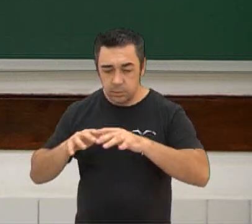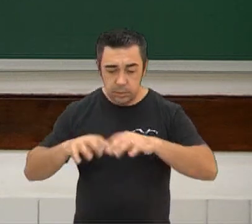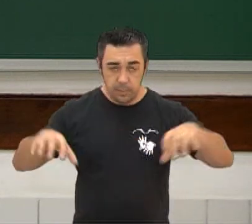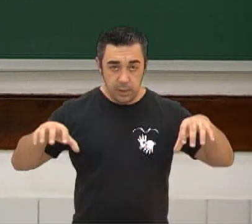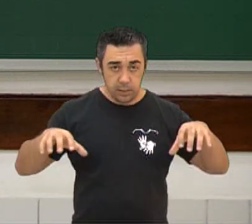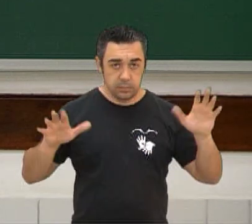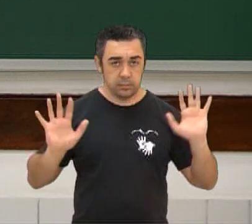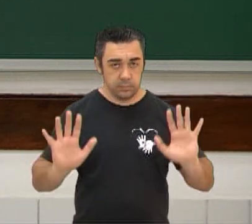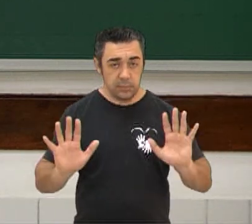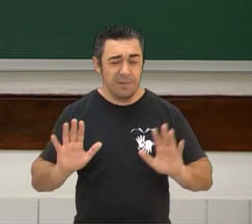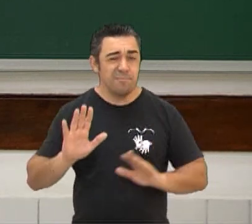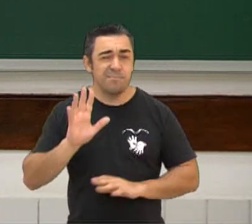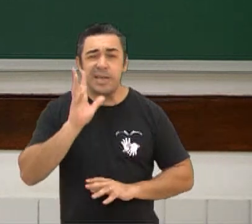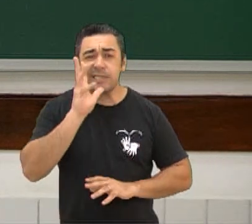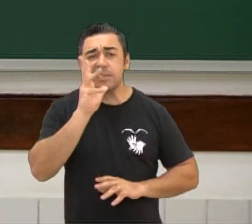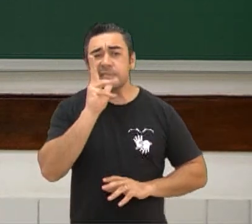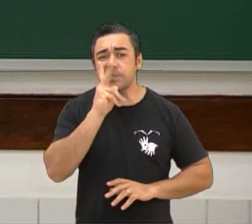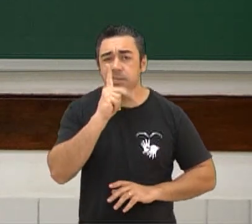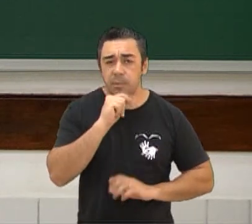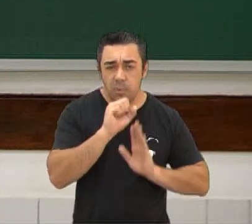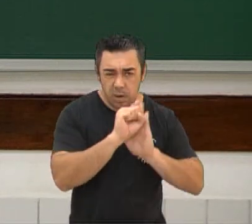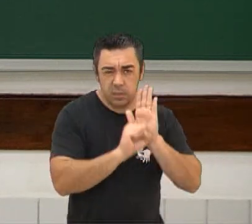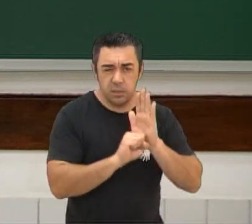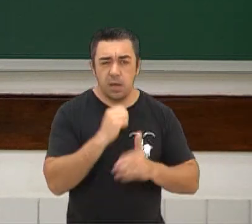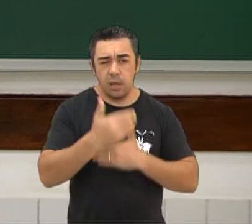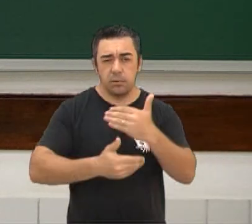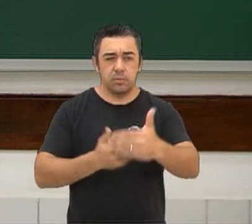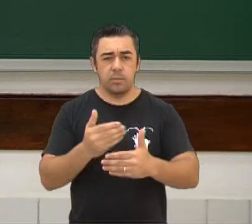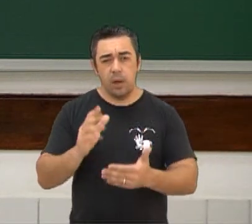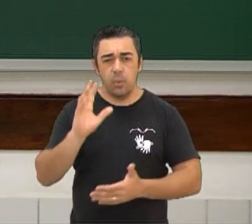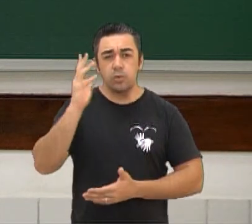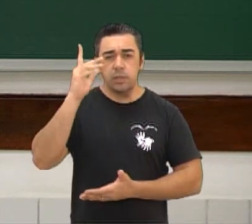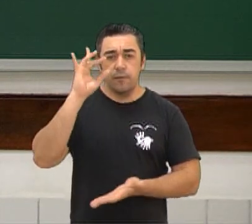ainda leva alguns séculos para isso se concretizar.